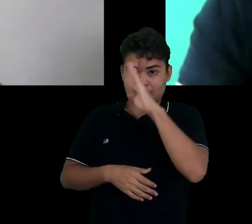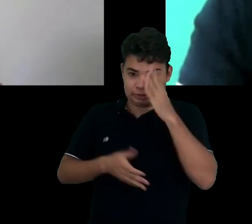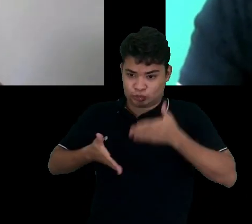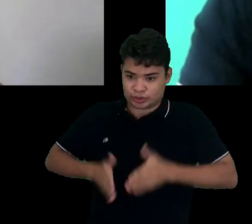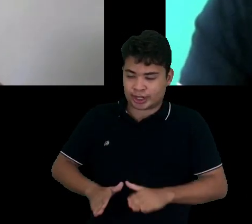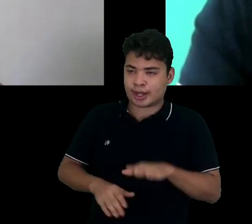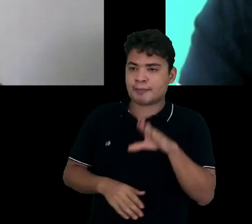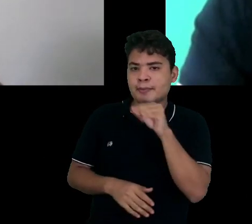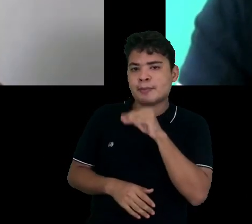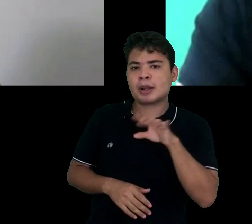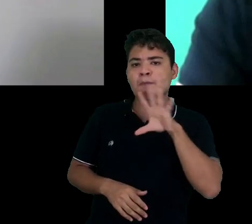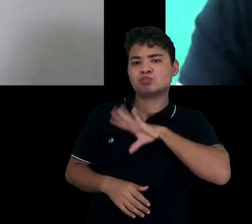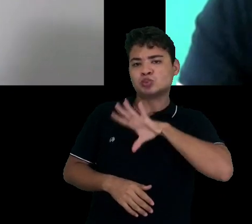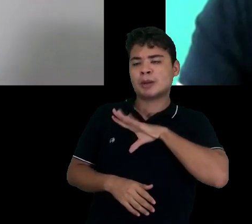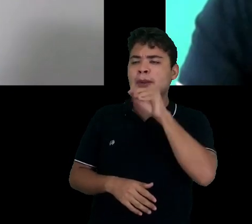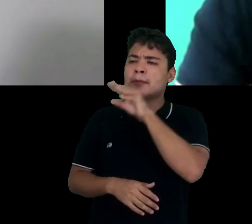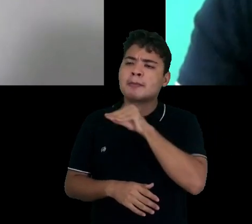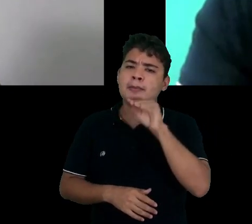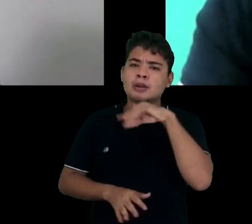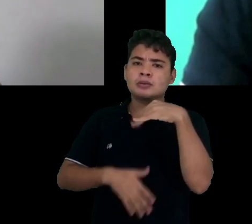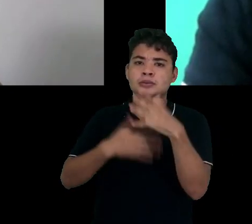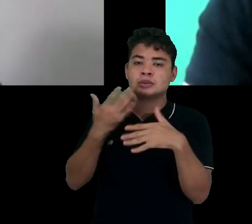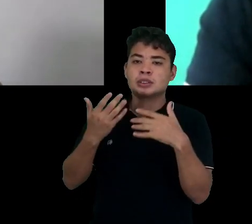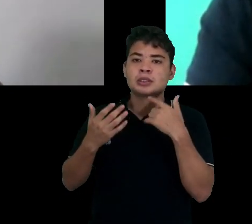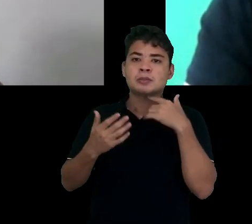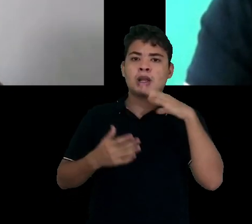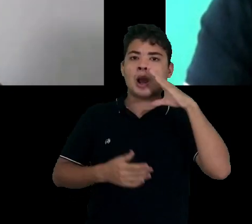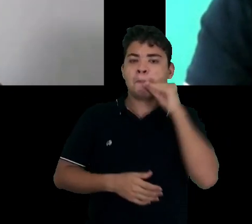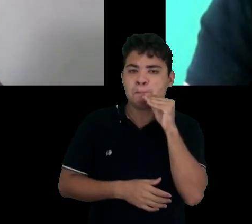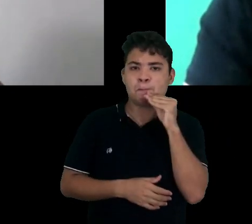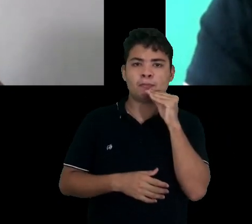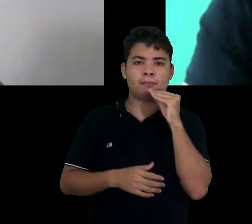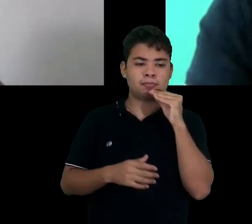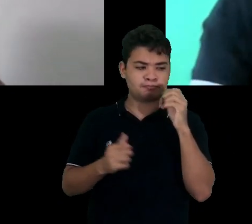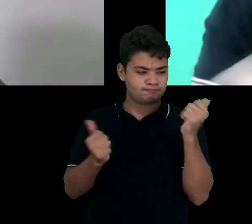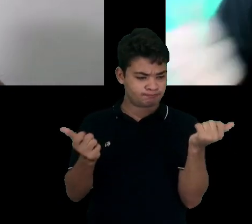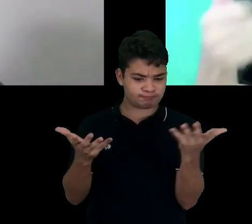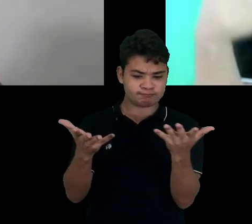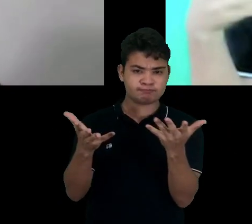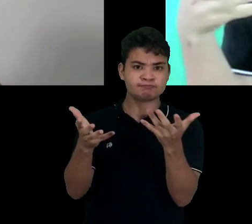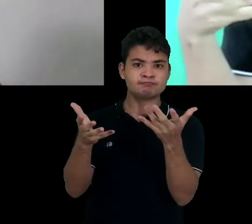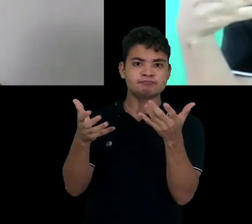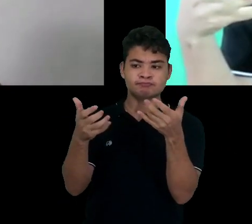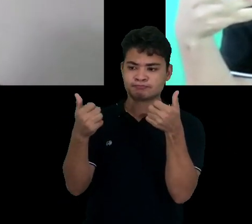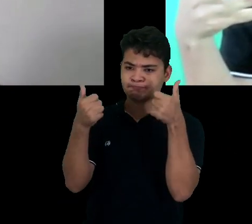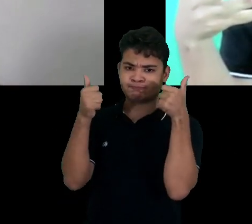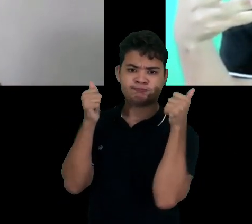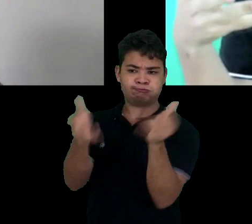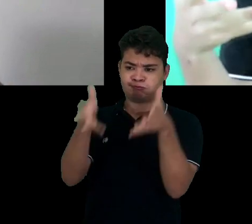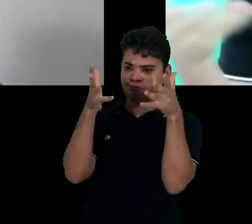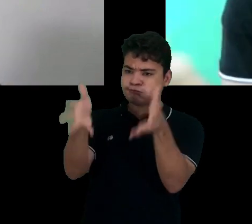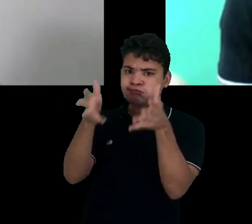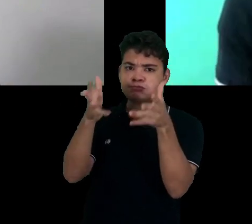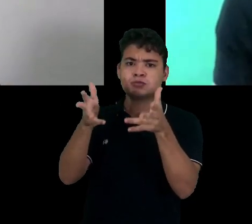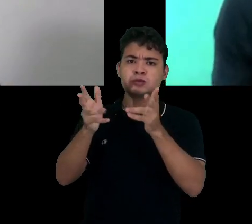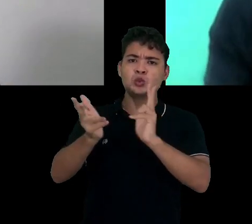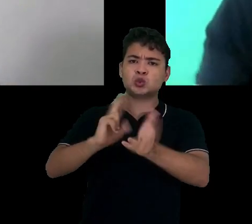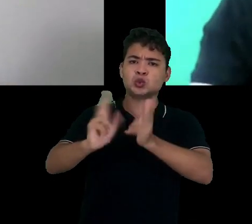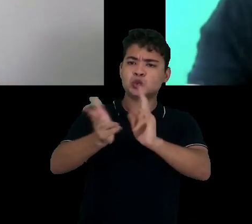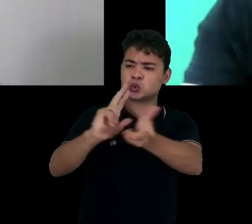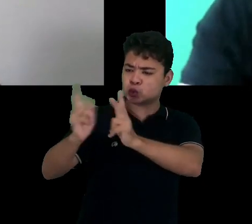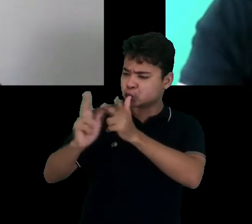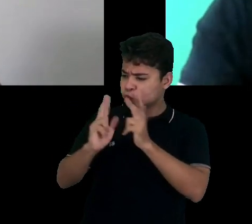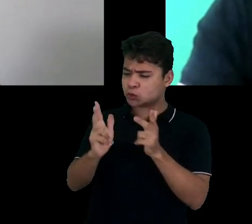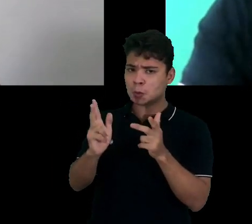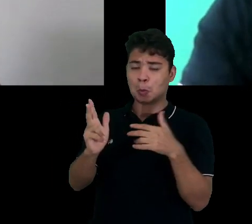Brasil, falando português. E de repente a gente fecha a boca, coloca as mãos para frente e começa a conversar com